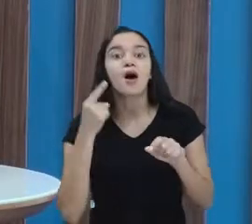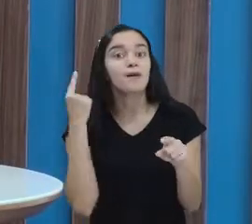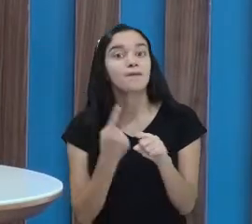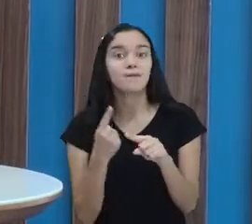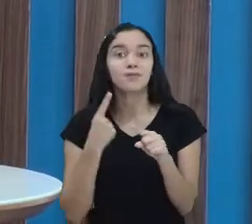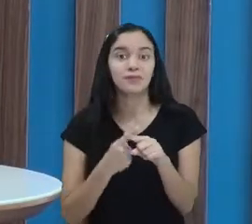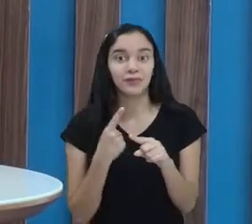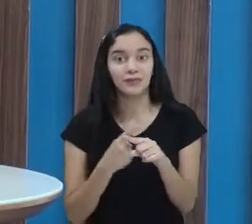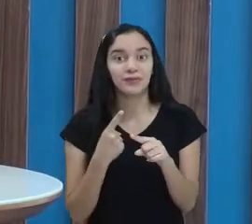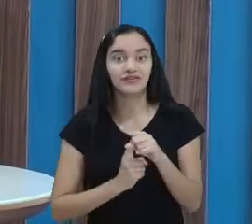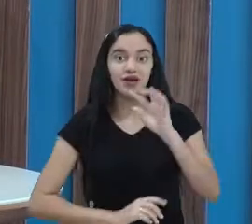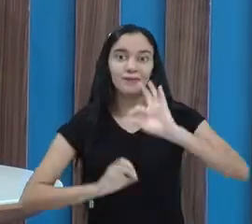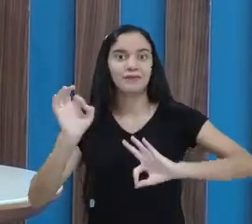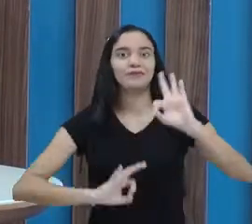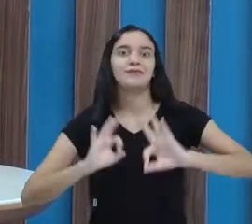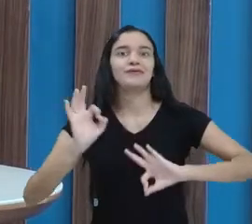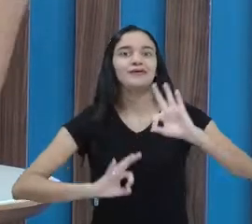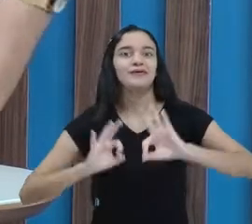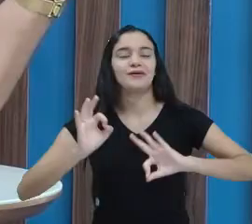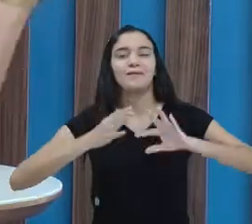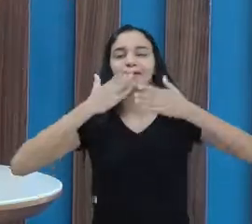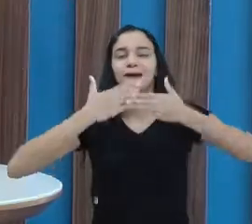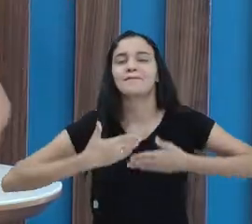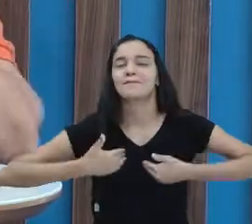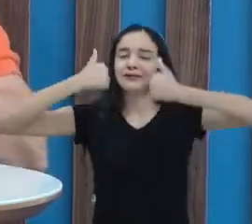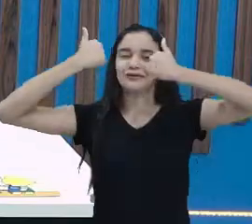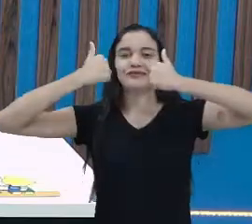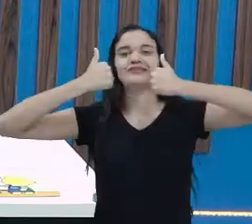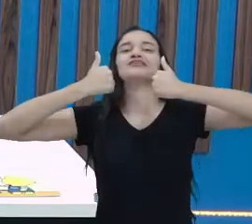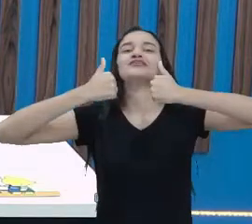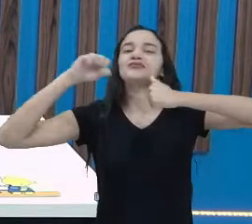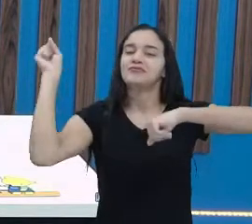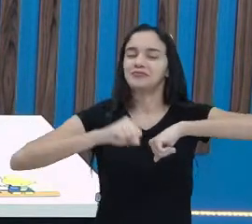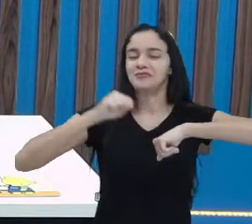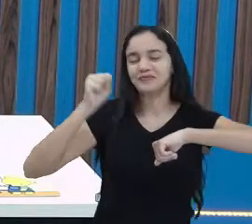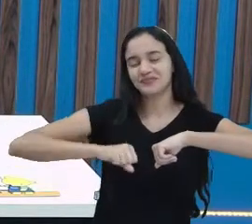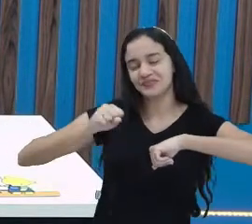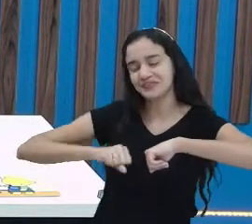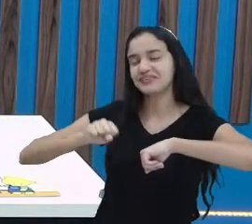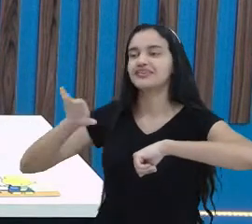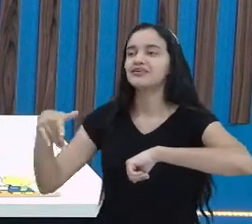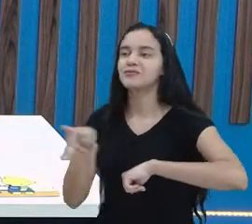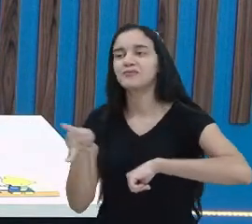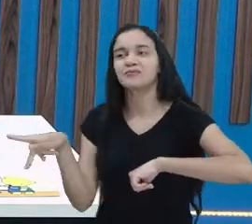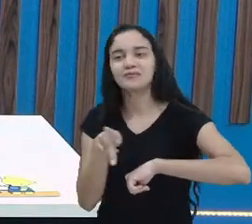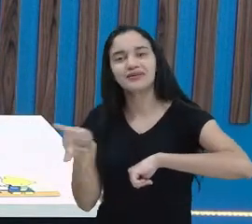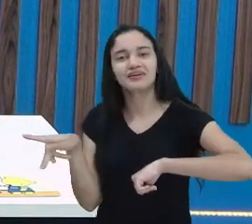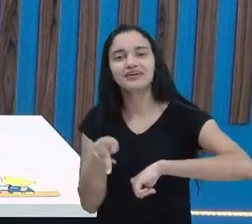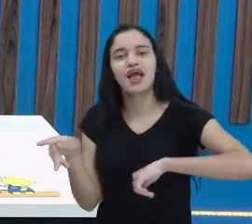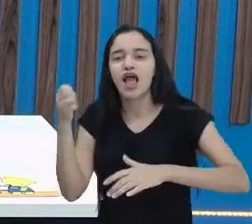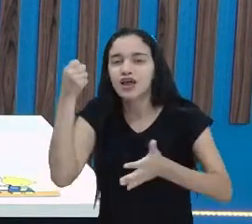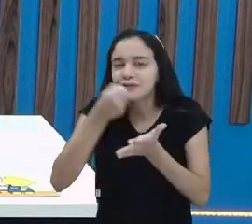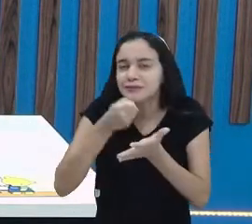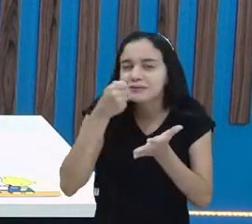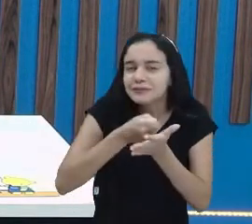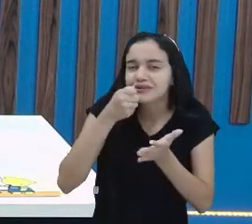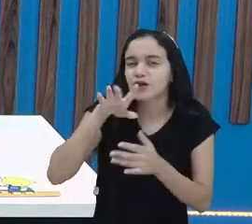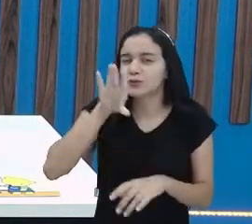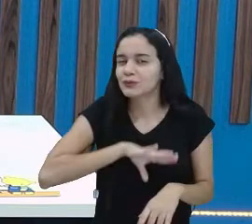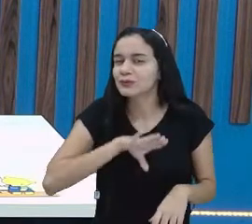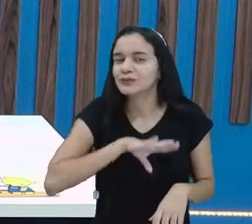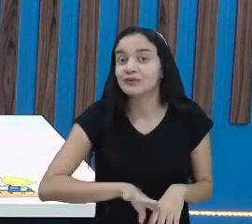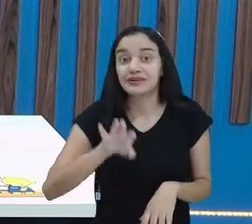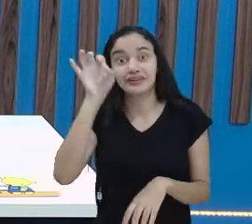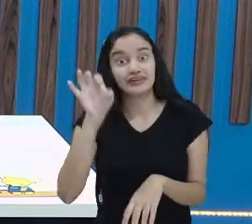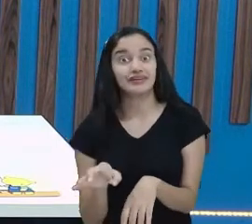vai preparar mais ainda para melhorar a escrita. Isso viu? mesmo, professora. A professora Iris é bem exigente no português, tá certo?